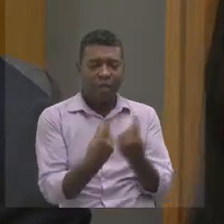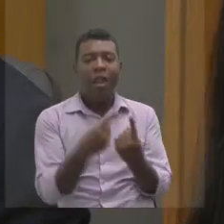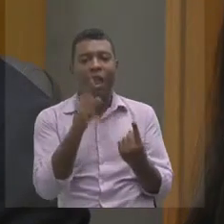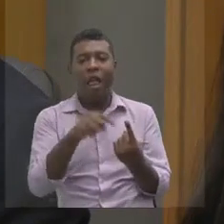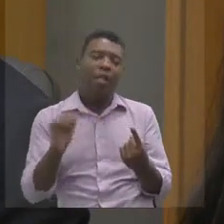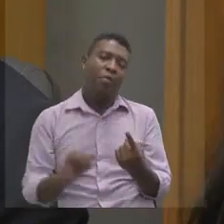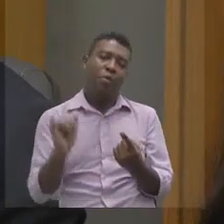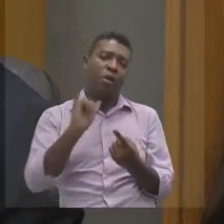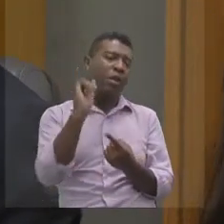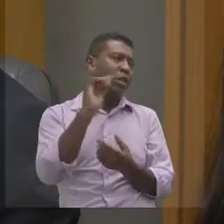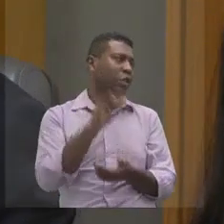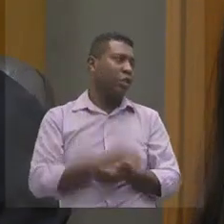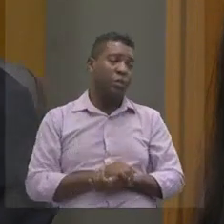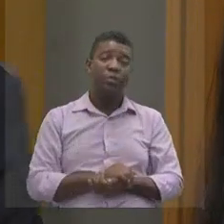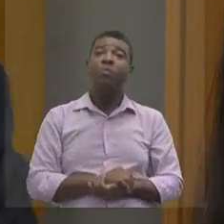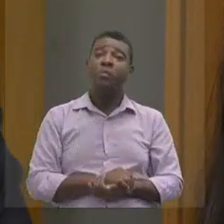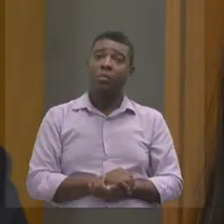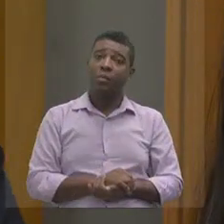hora